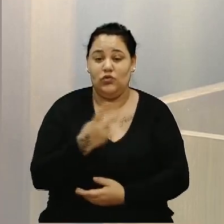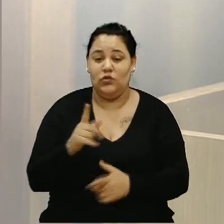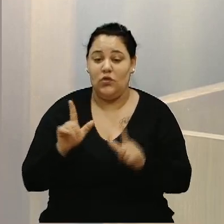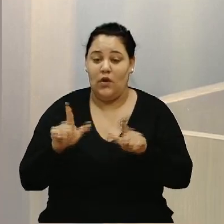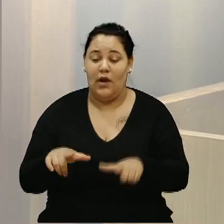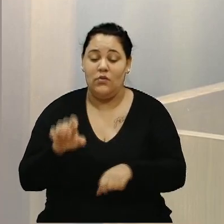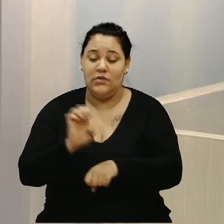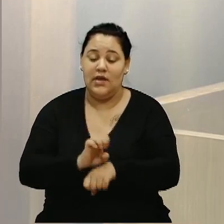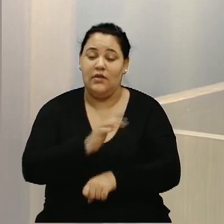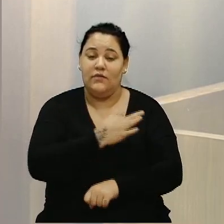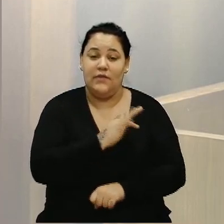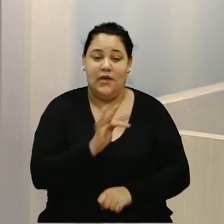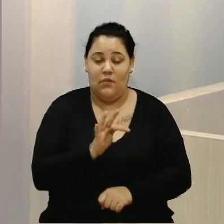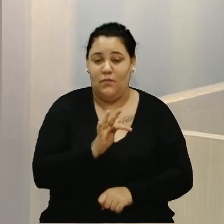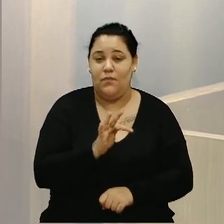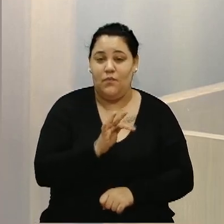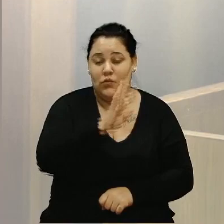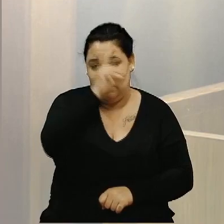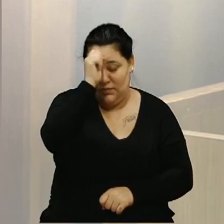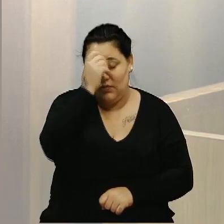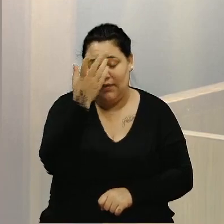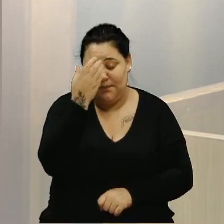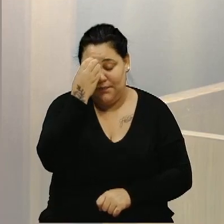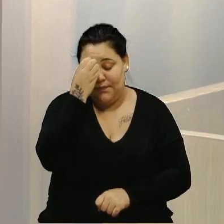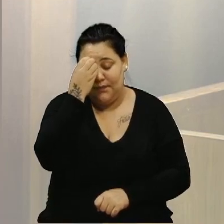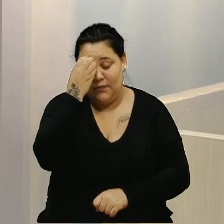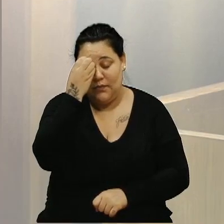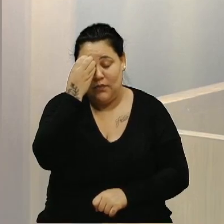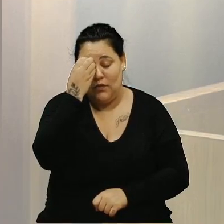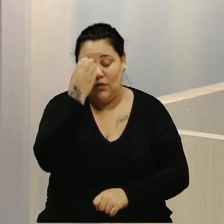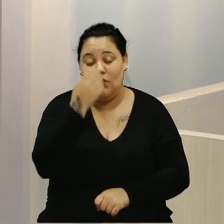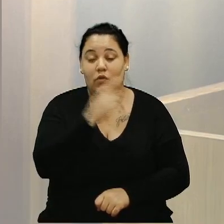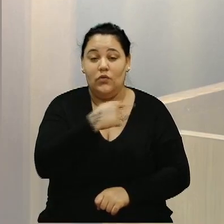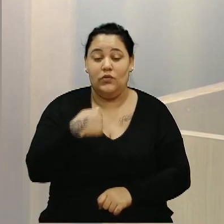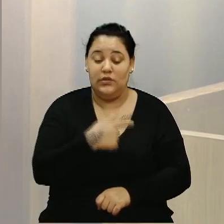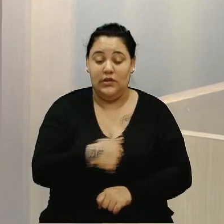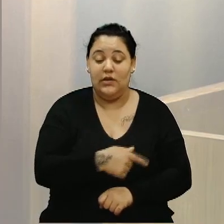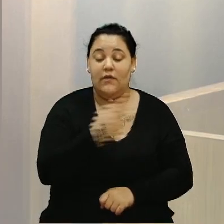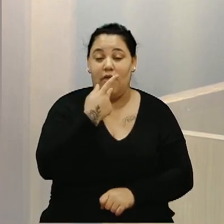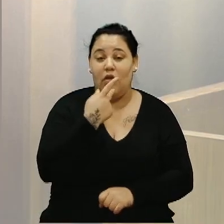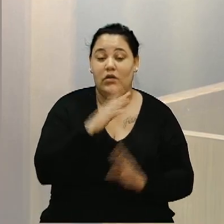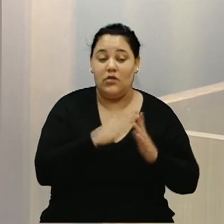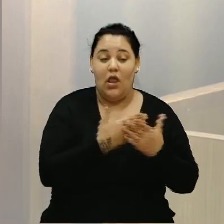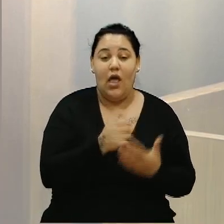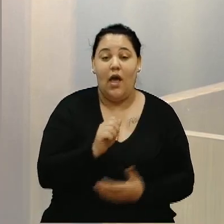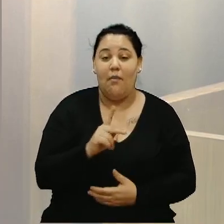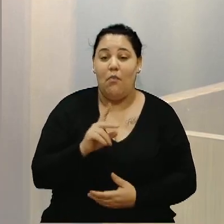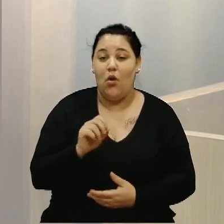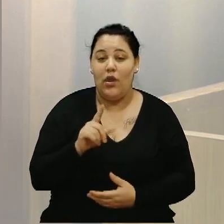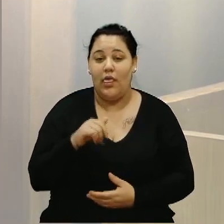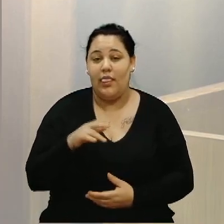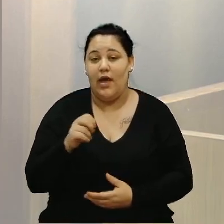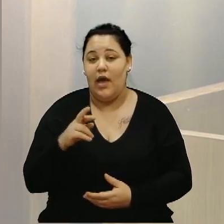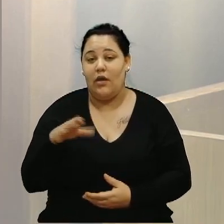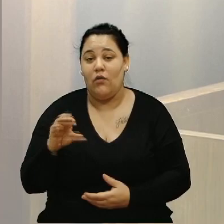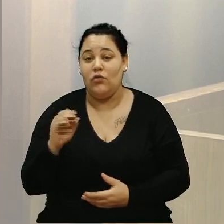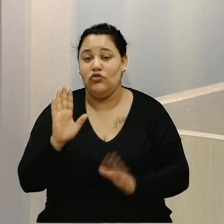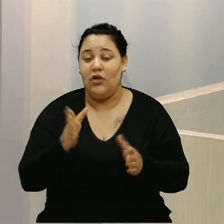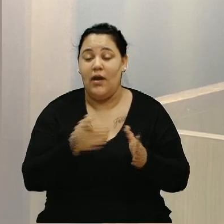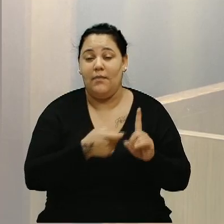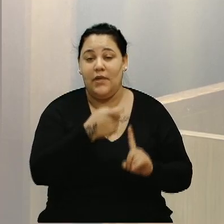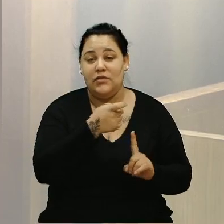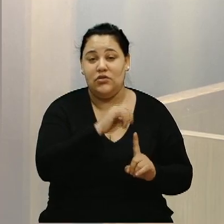Estado e município. O vereador Zanquim falou do Apolinário, gente. Nós estamos no mês de junho.